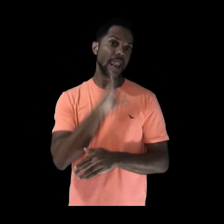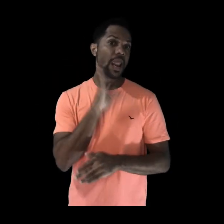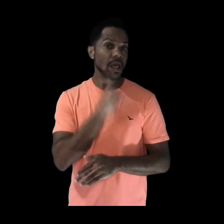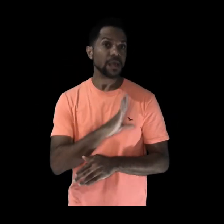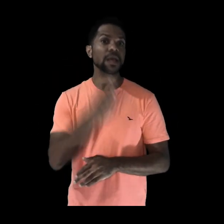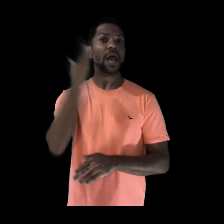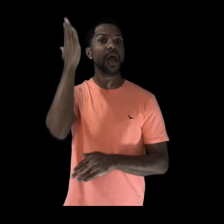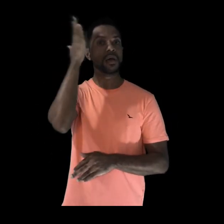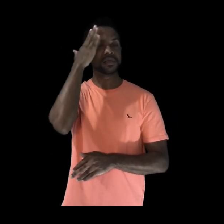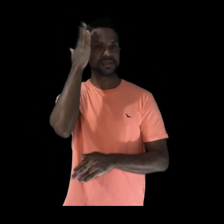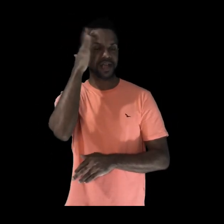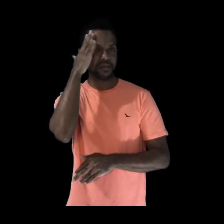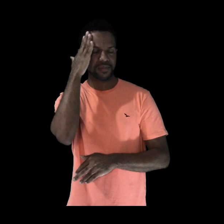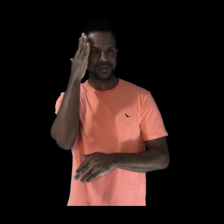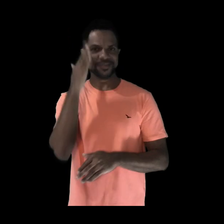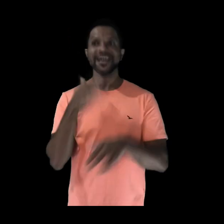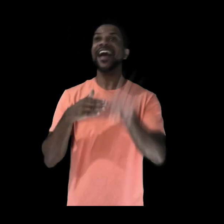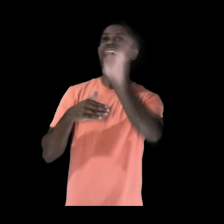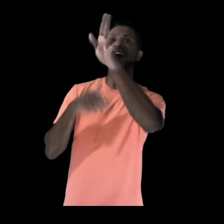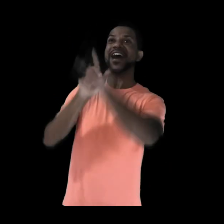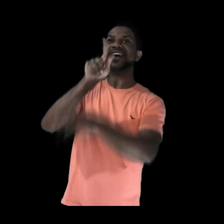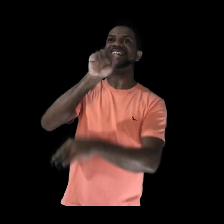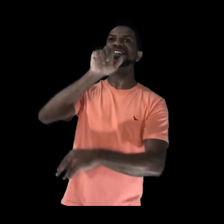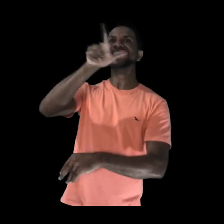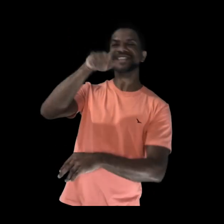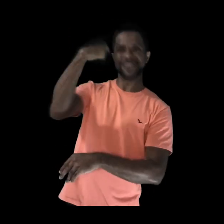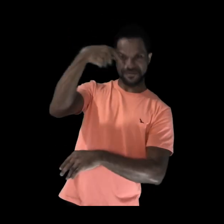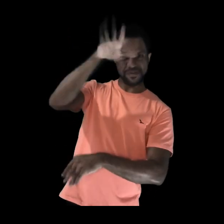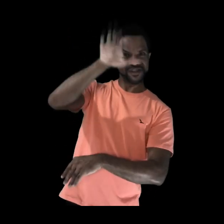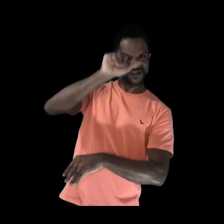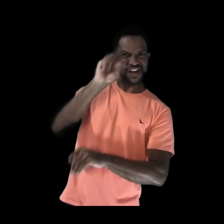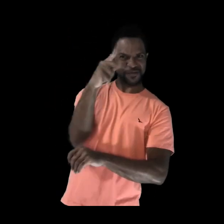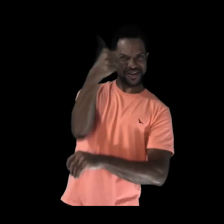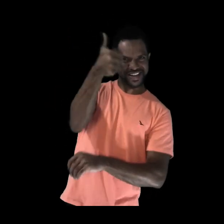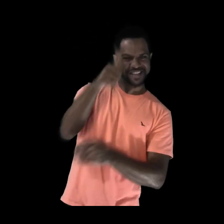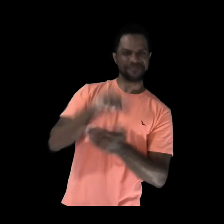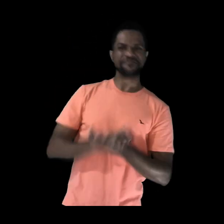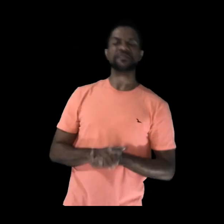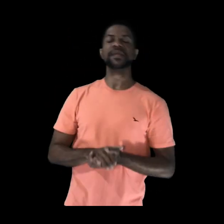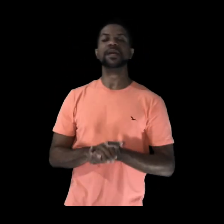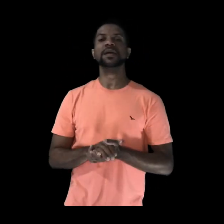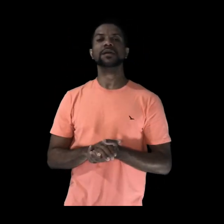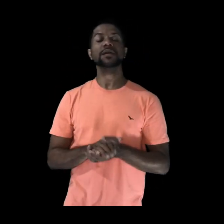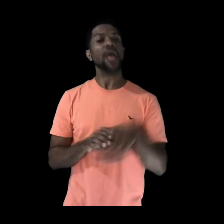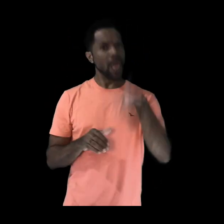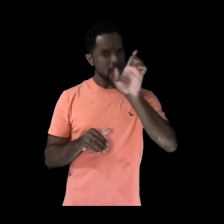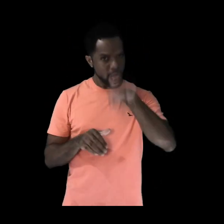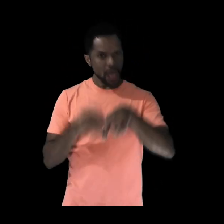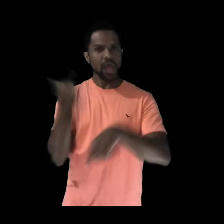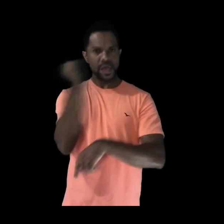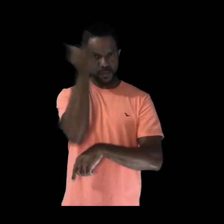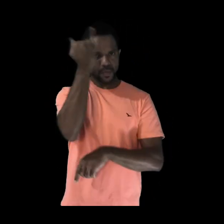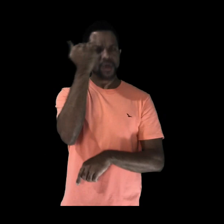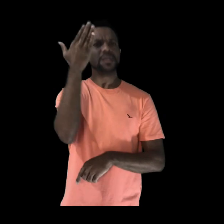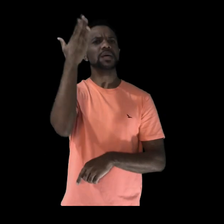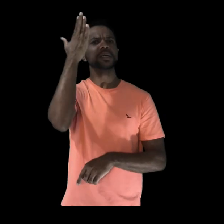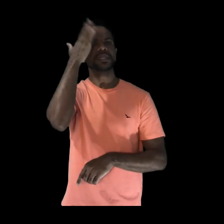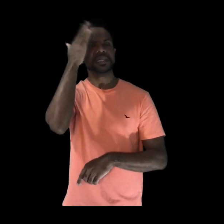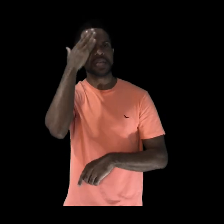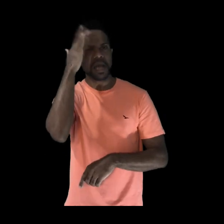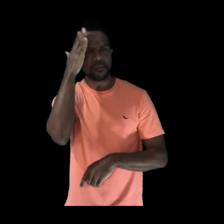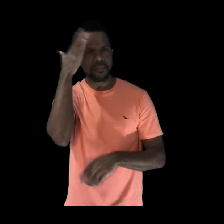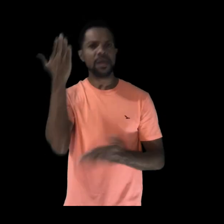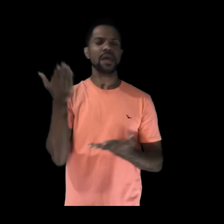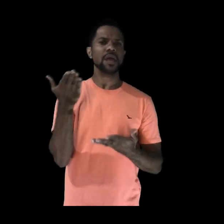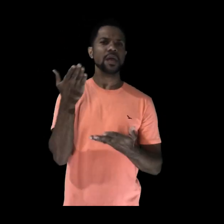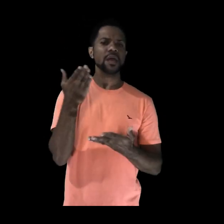na profissão, você saber. Oi, Gil, daqui a pouco te chamo, Gil, depois do ar. Então, aí é muito importante